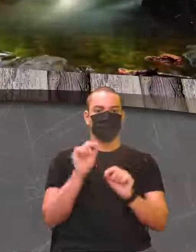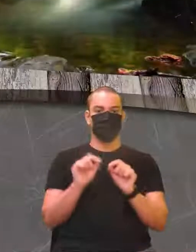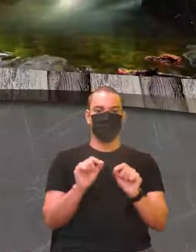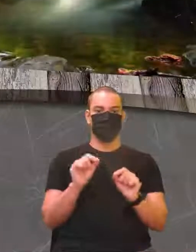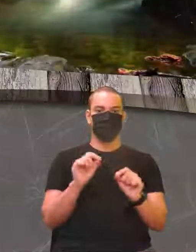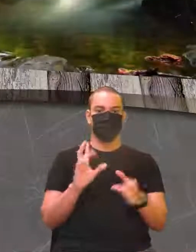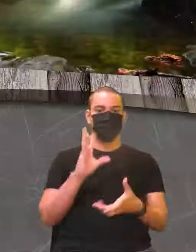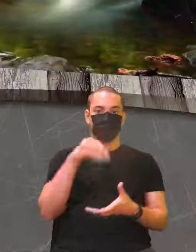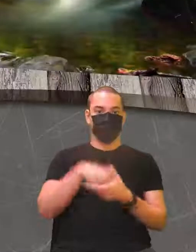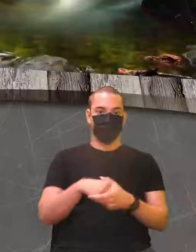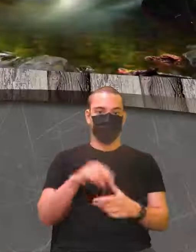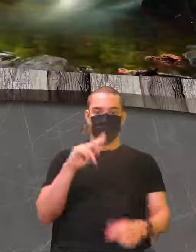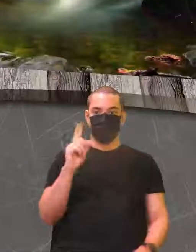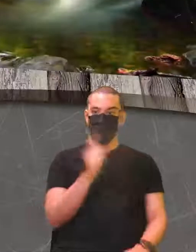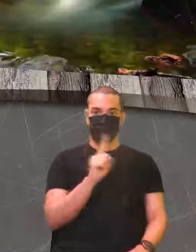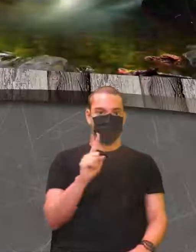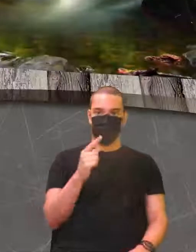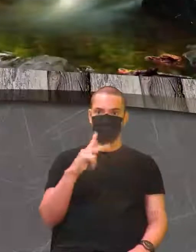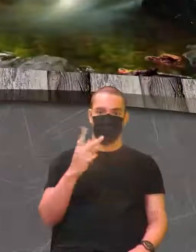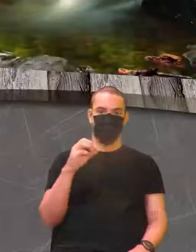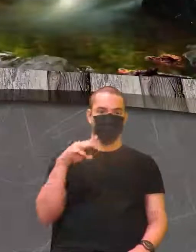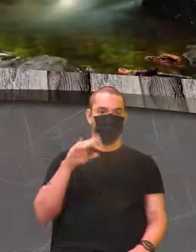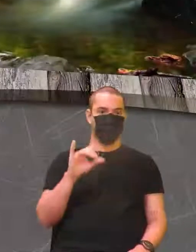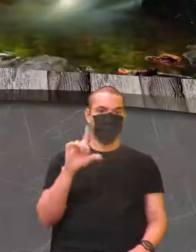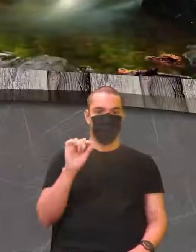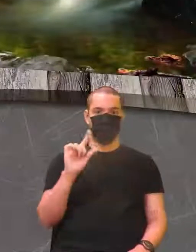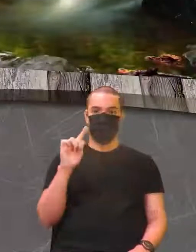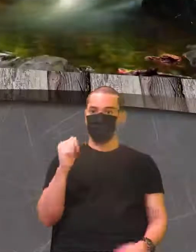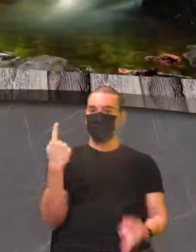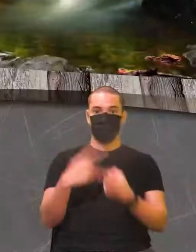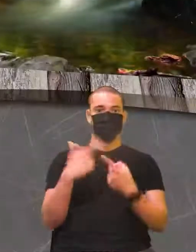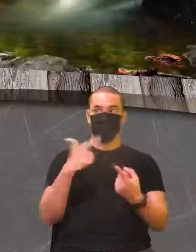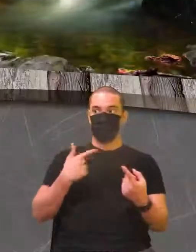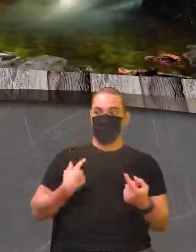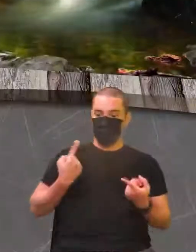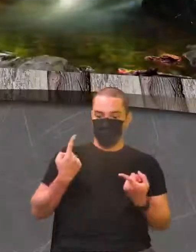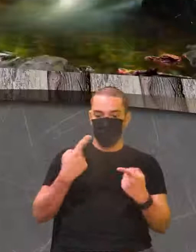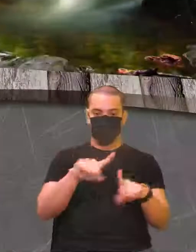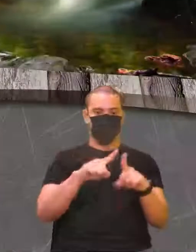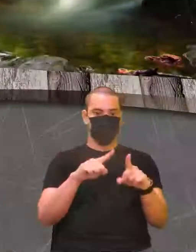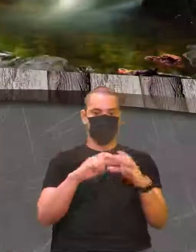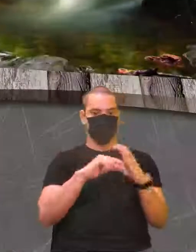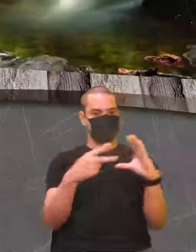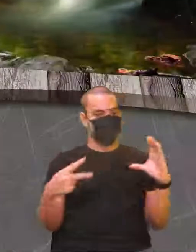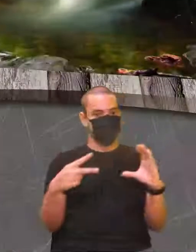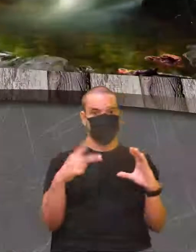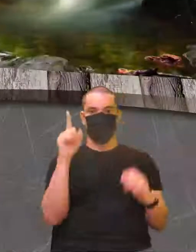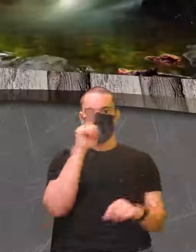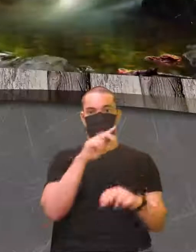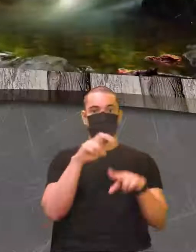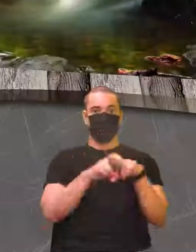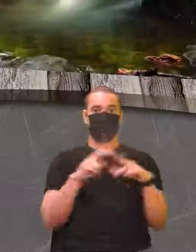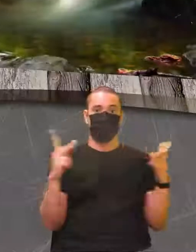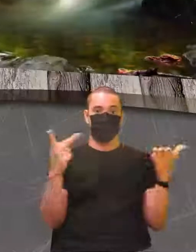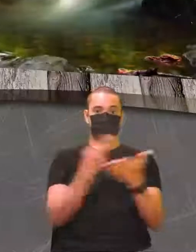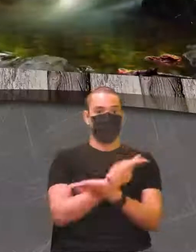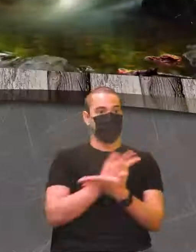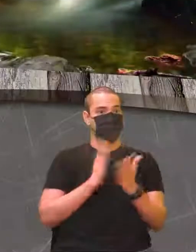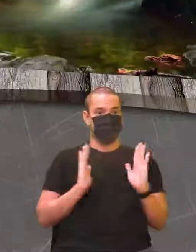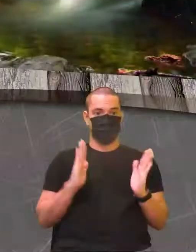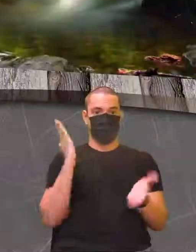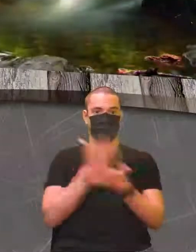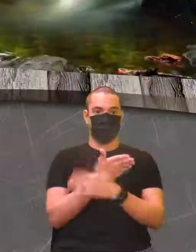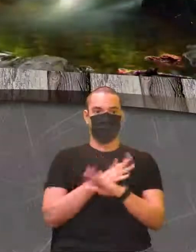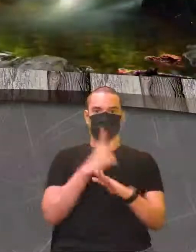não homóloga. Ele não tem quem combata aquele gene, né, da deficiência. Então ela vai acabar se expressando, ele